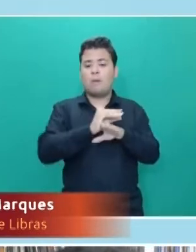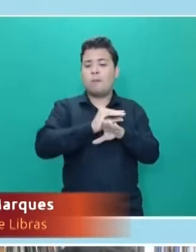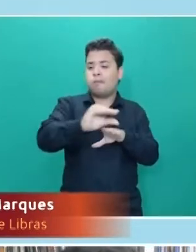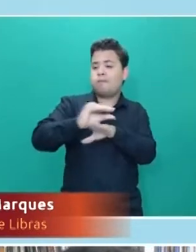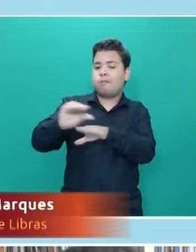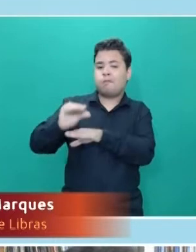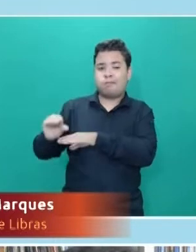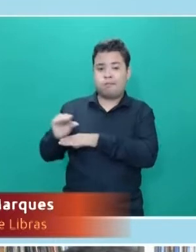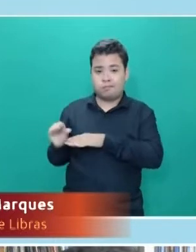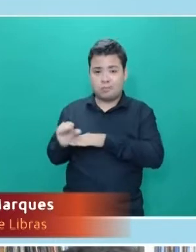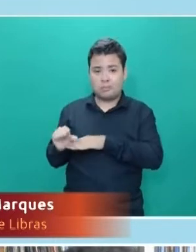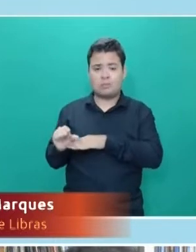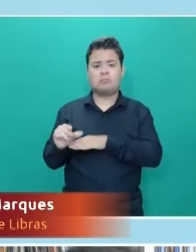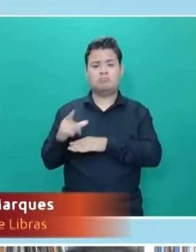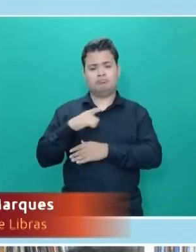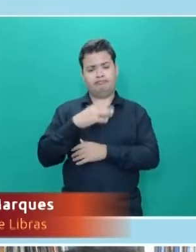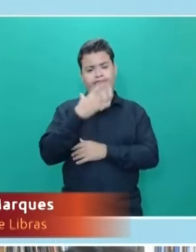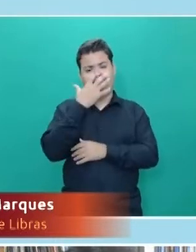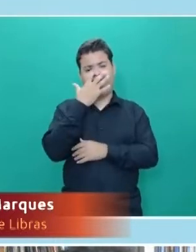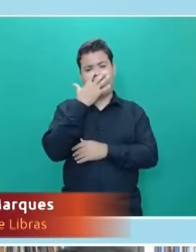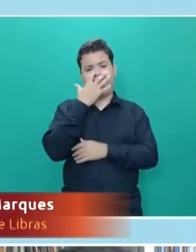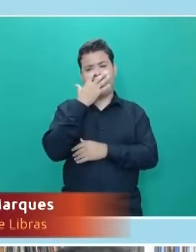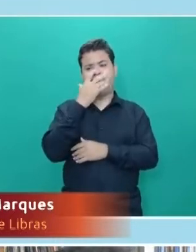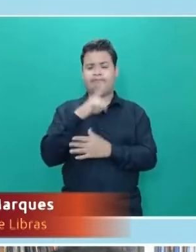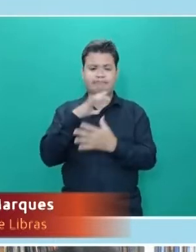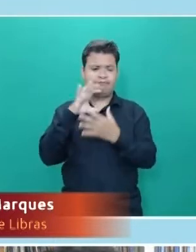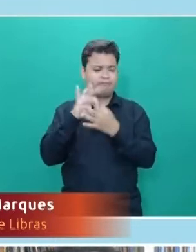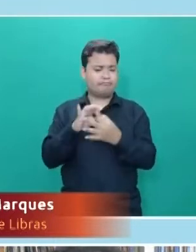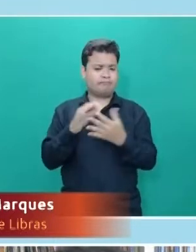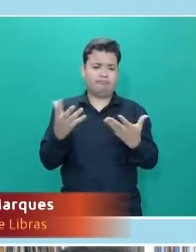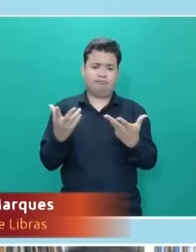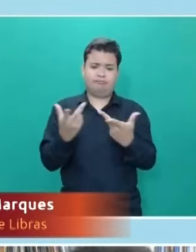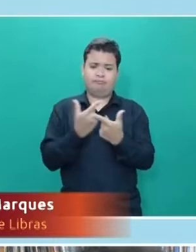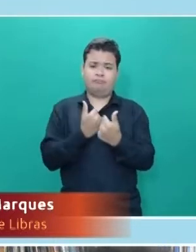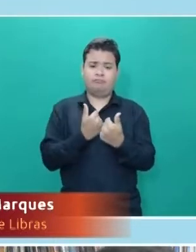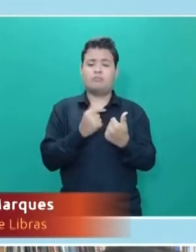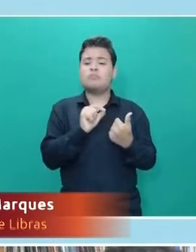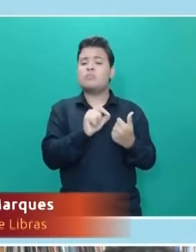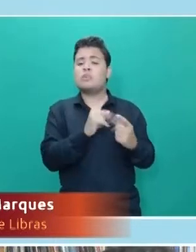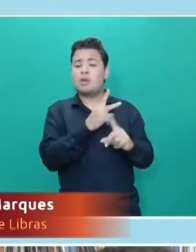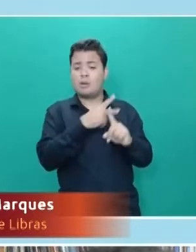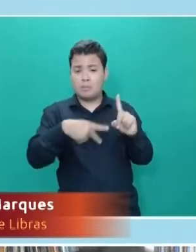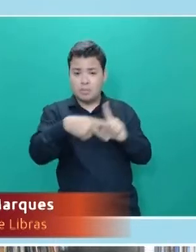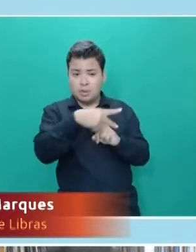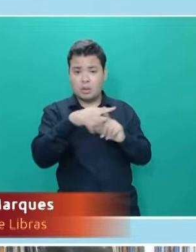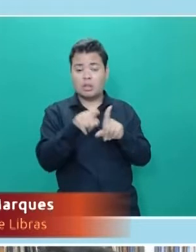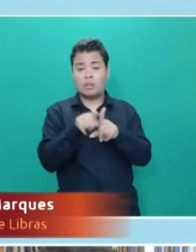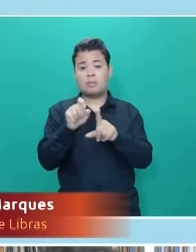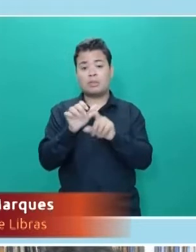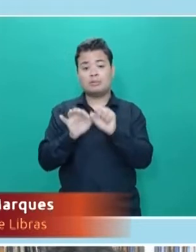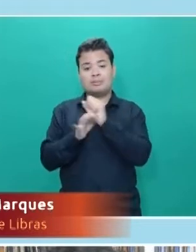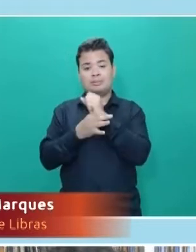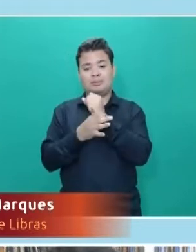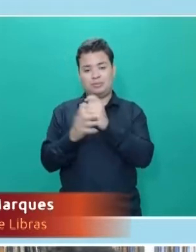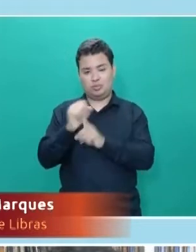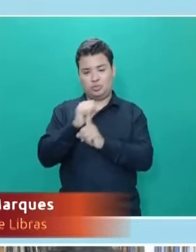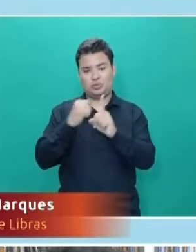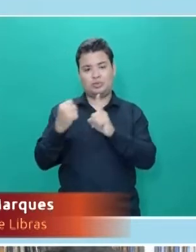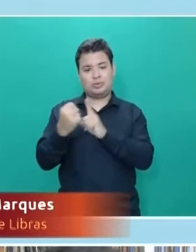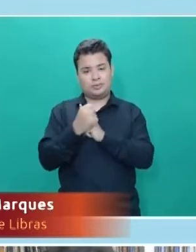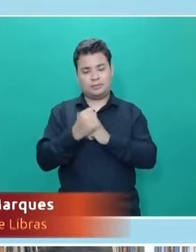vínculo fenomenal, indescritível, com a Previdência Social e com a Seguridade Social de modo mais amplo.